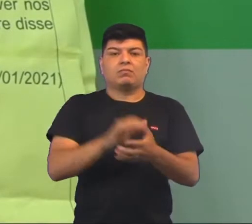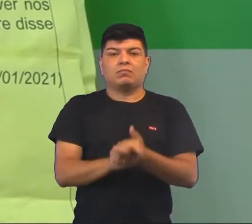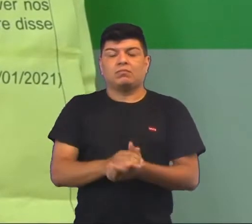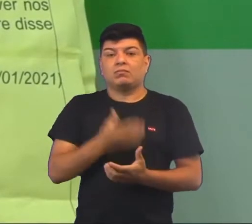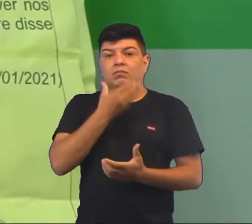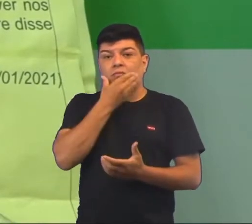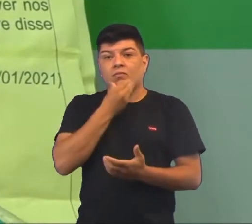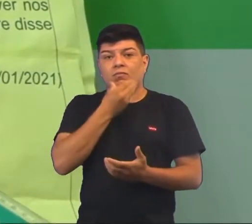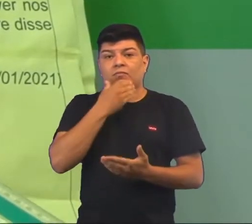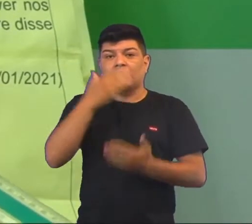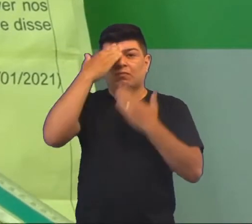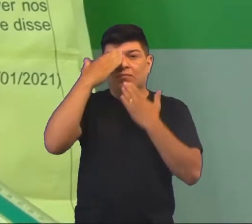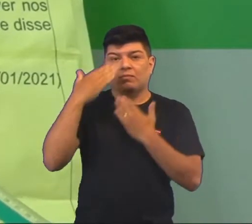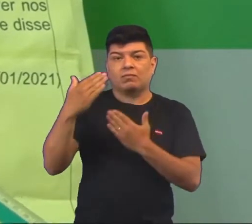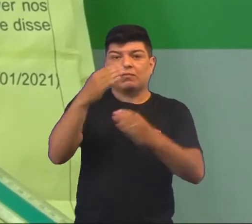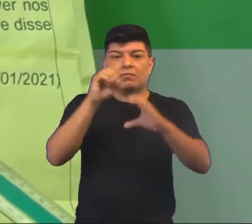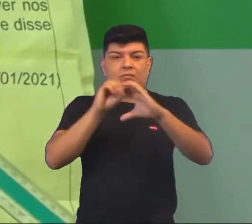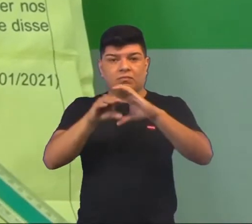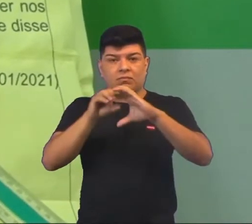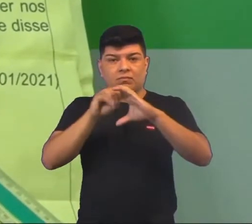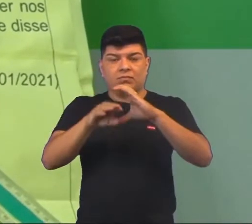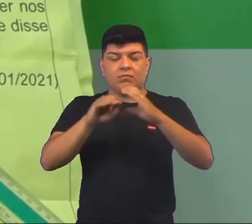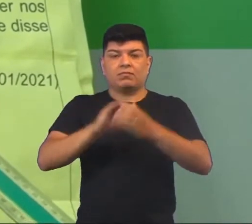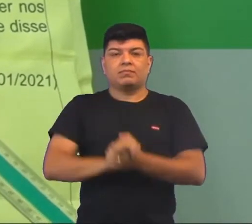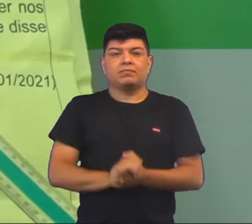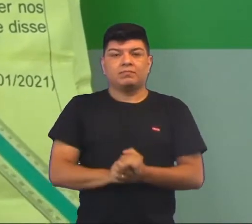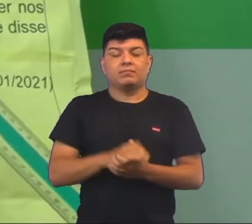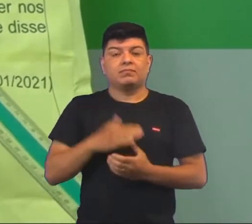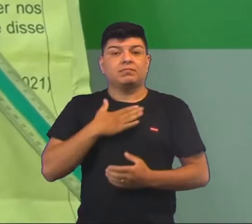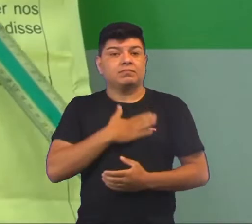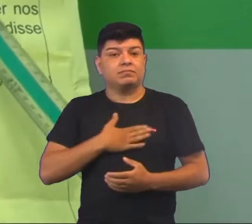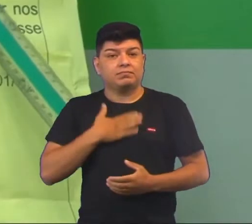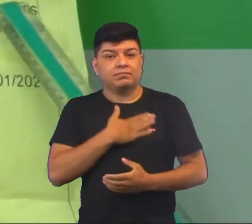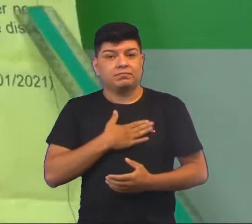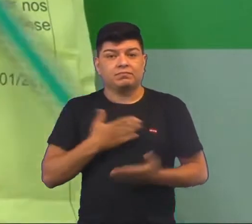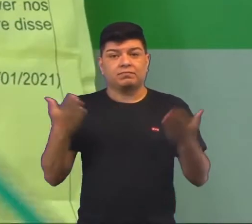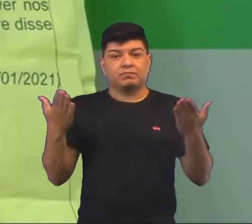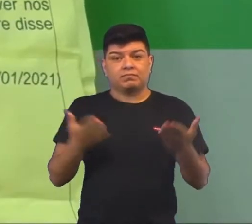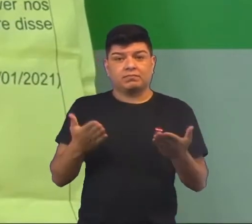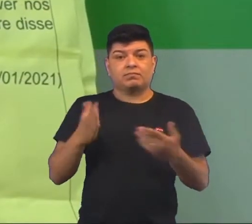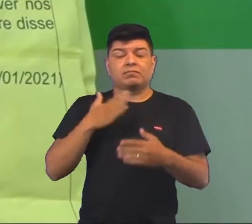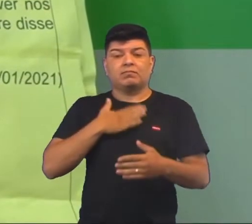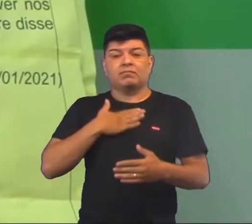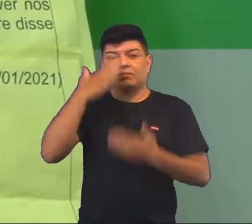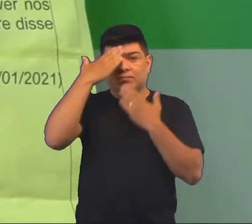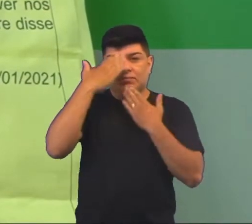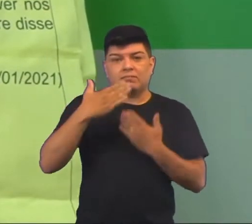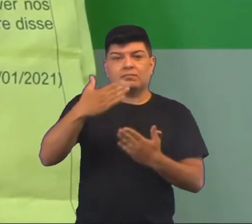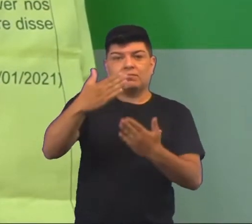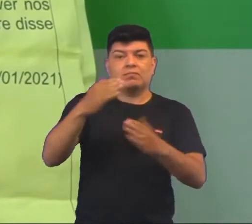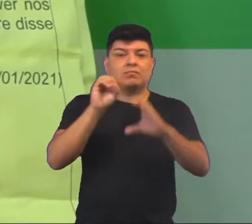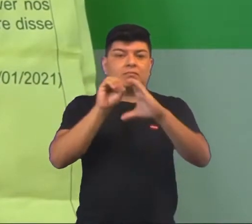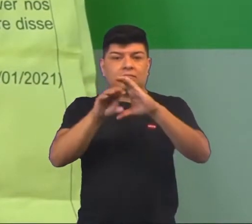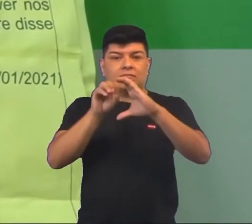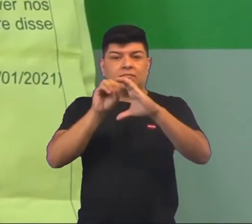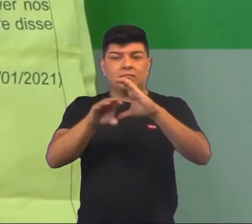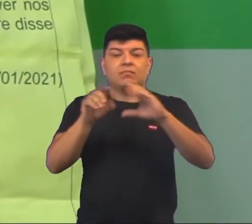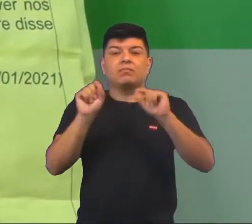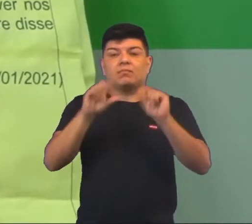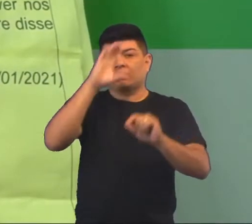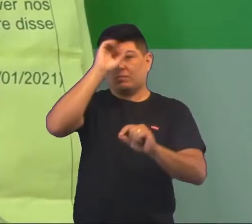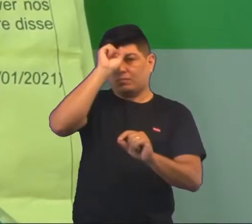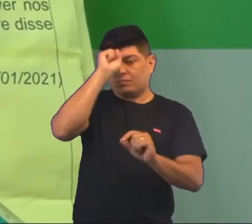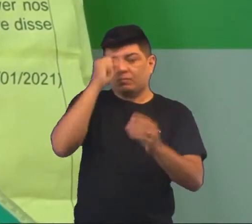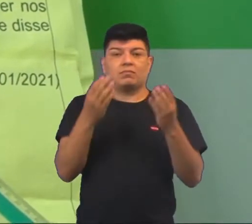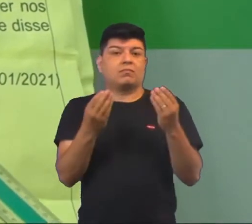apresentador agradeceu à emissora. Gostaria de deixar aqui registrada minha gratidão à Globo, onde